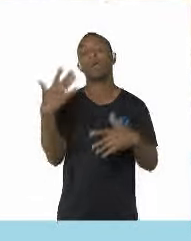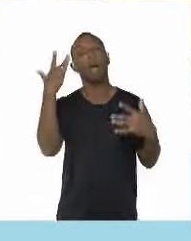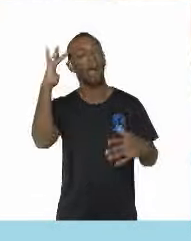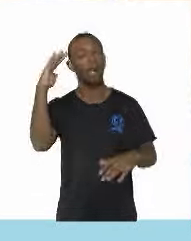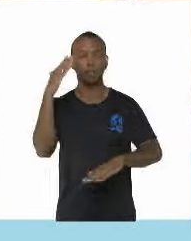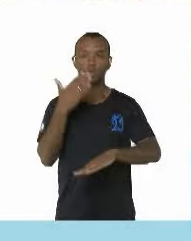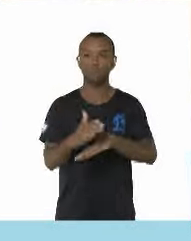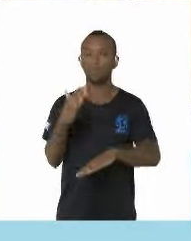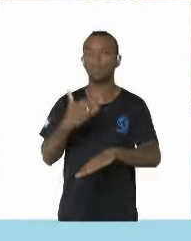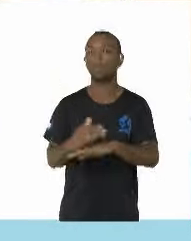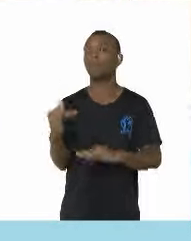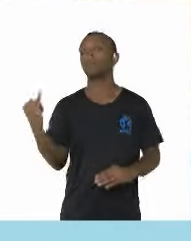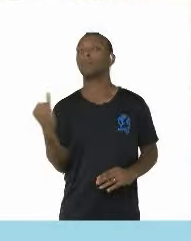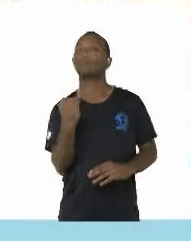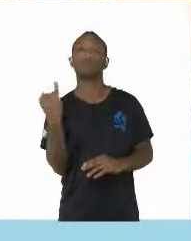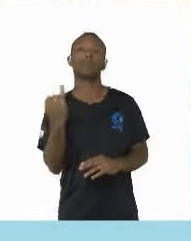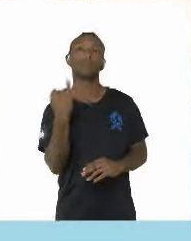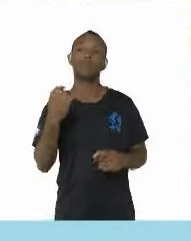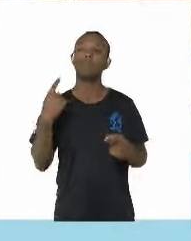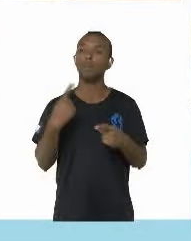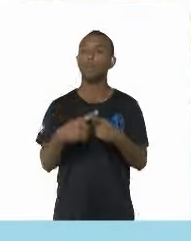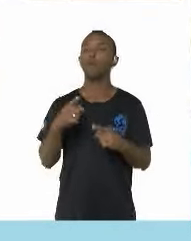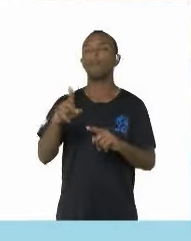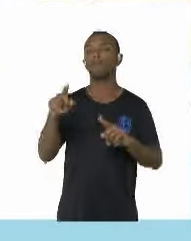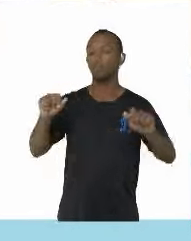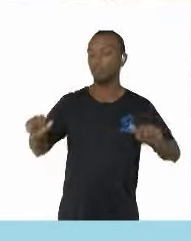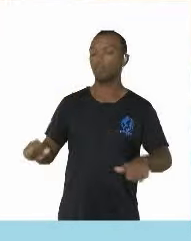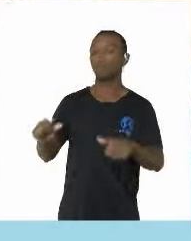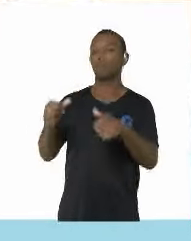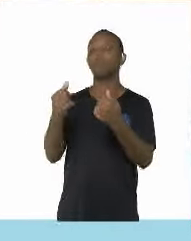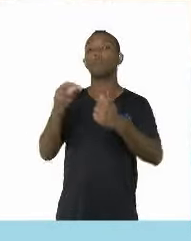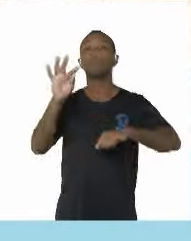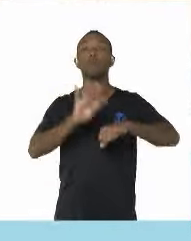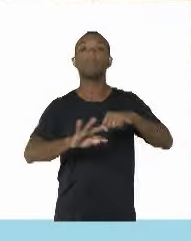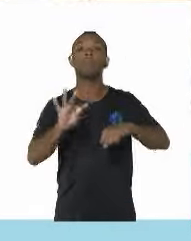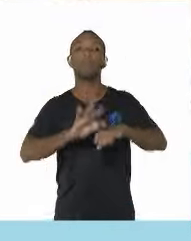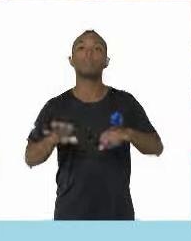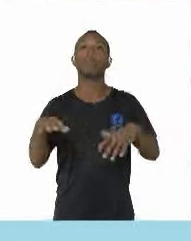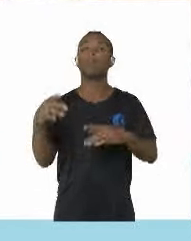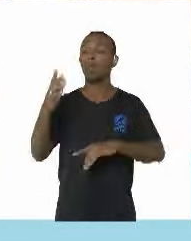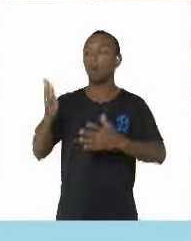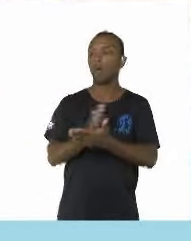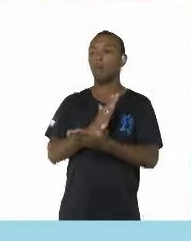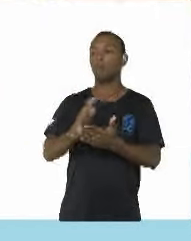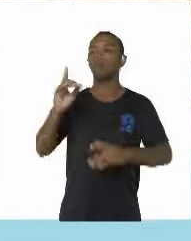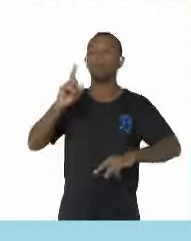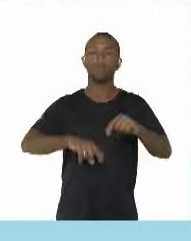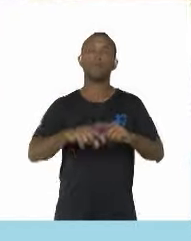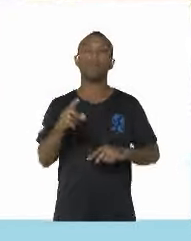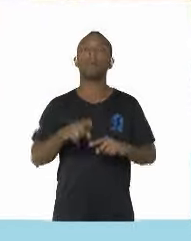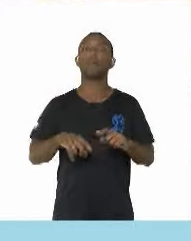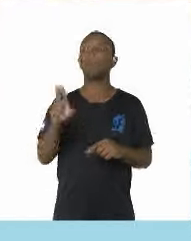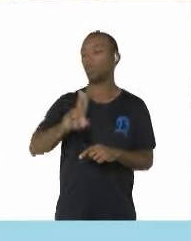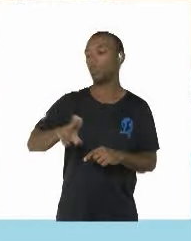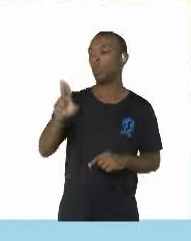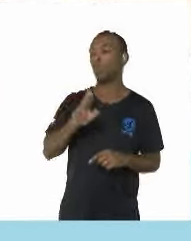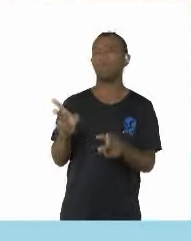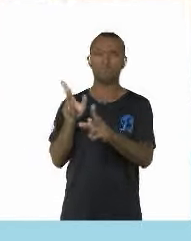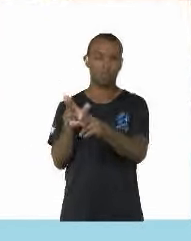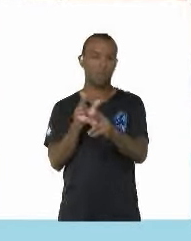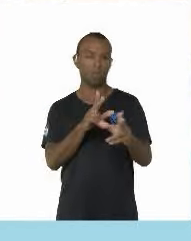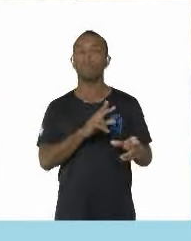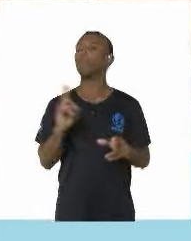que transforma a gente, né? Que a gente vai melhorando na técnica. E essas ferramentas, elas não funcionam exatamente da mesma forma.